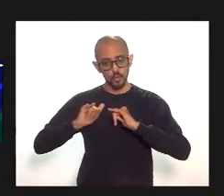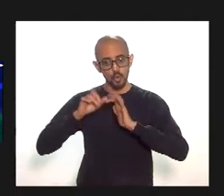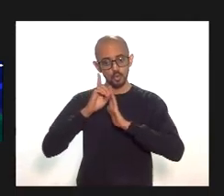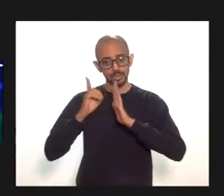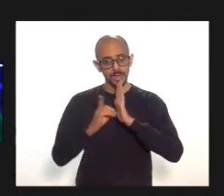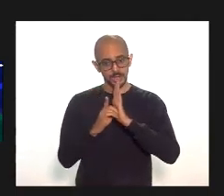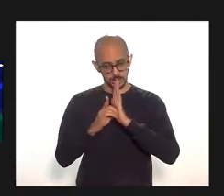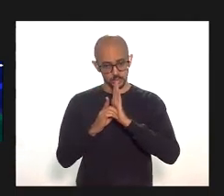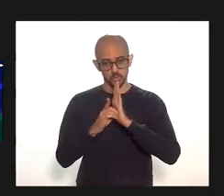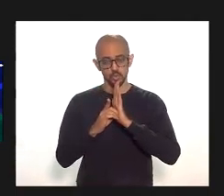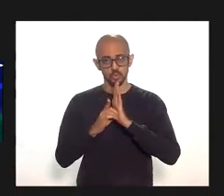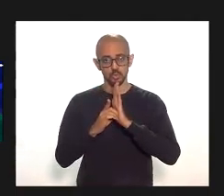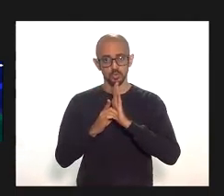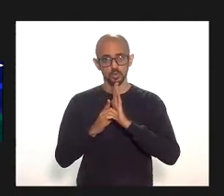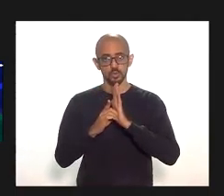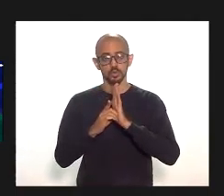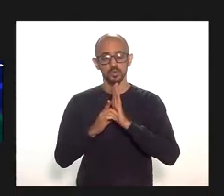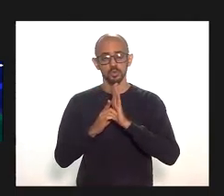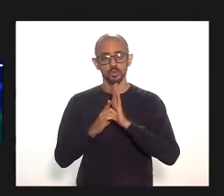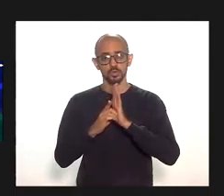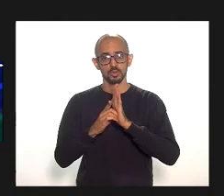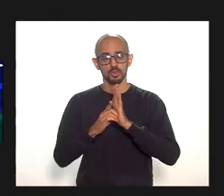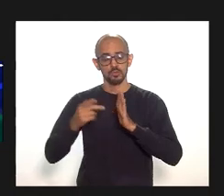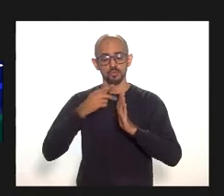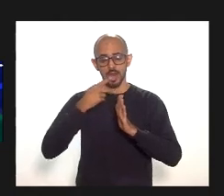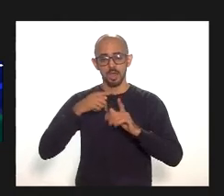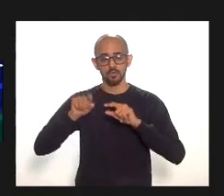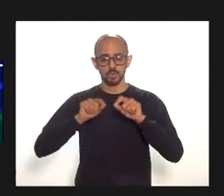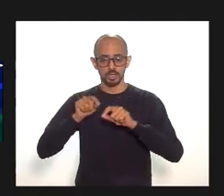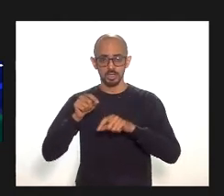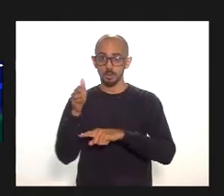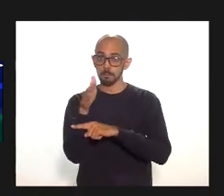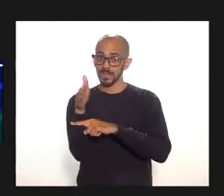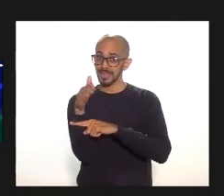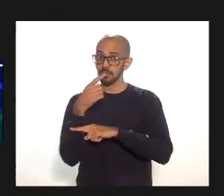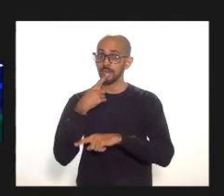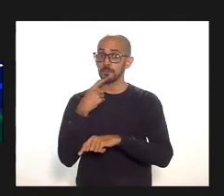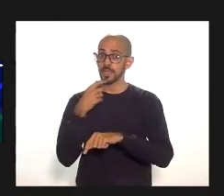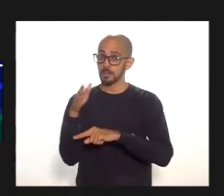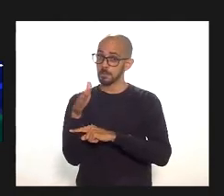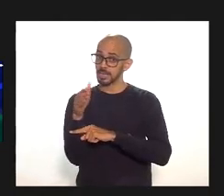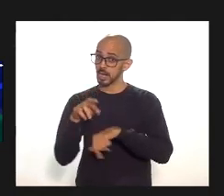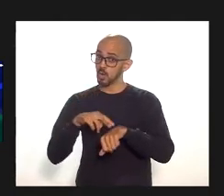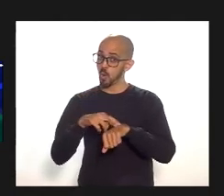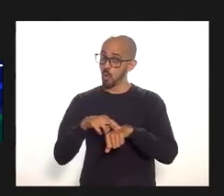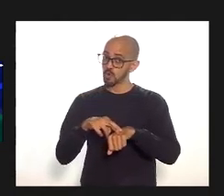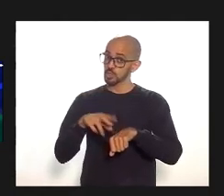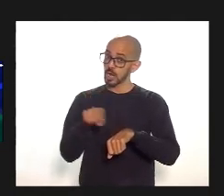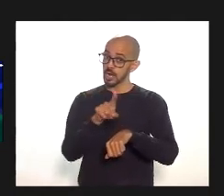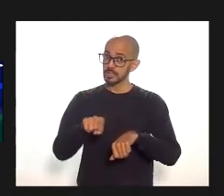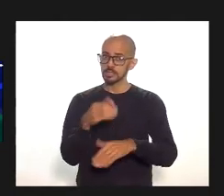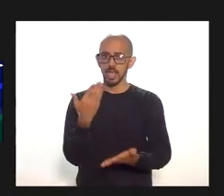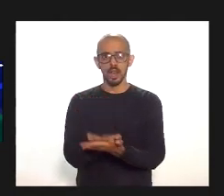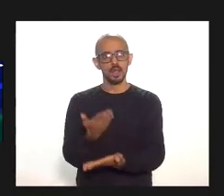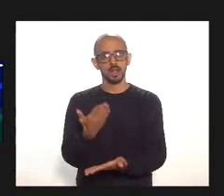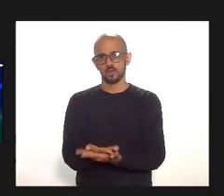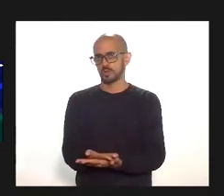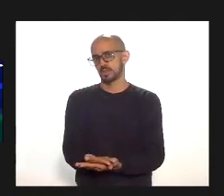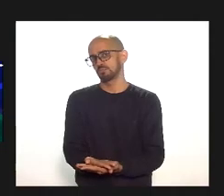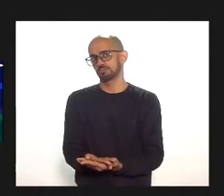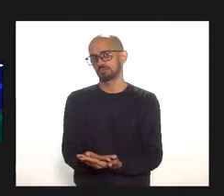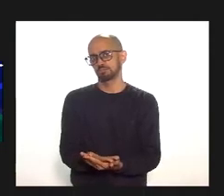decreto que dizia que na bandeira vermelha e na bandeira roxa as aulas tinham que ser